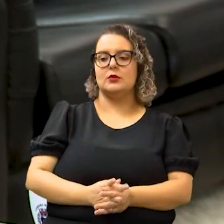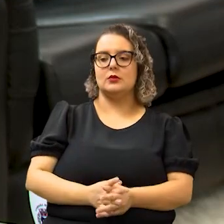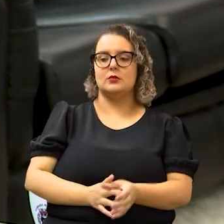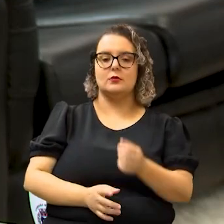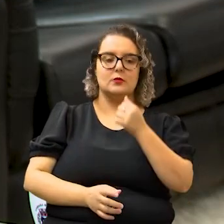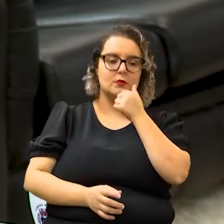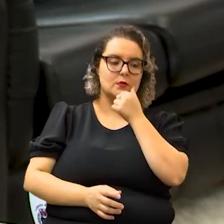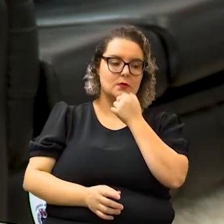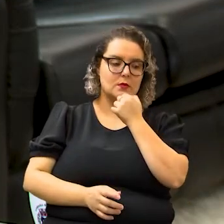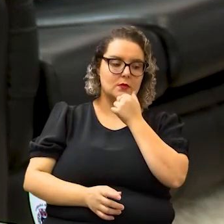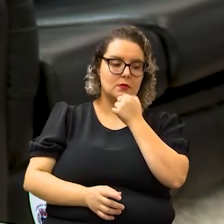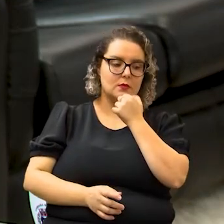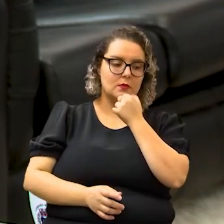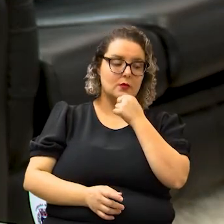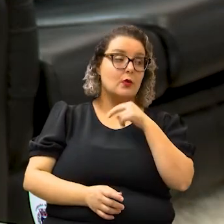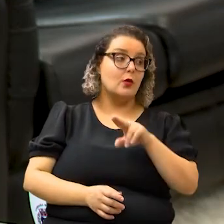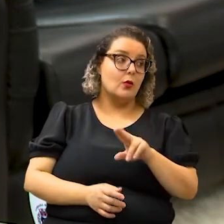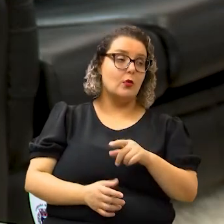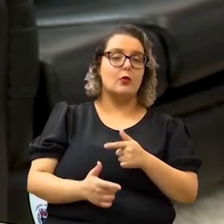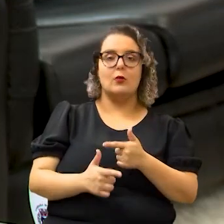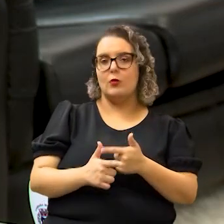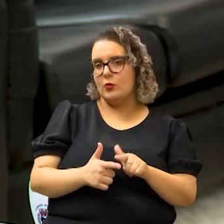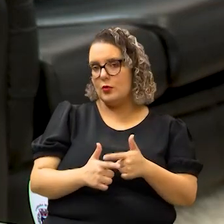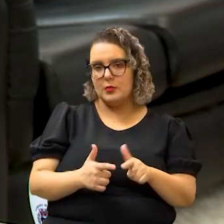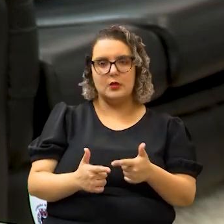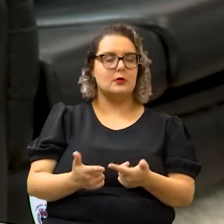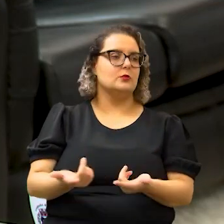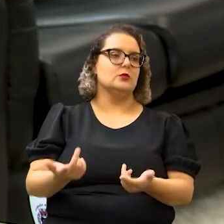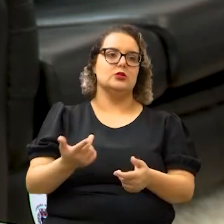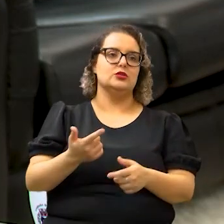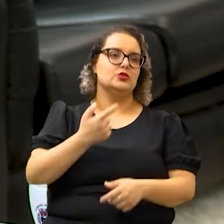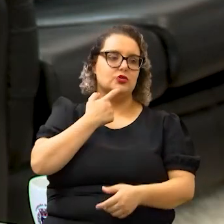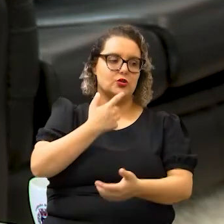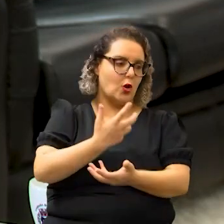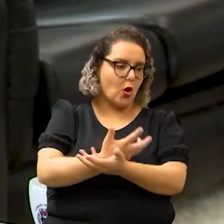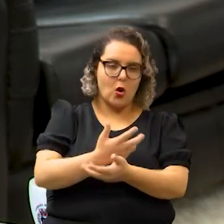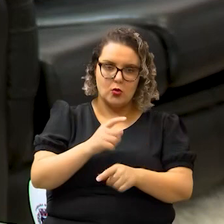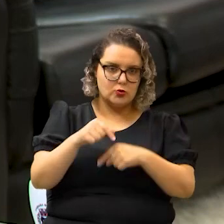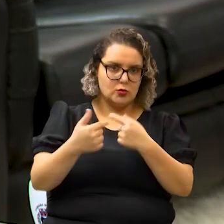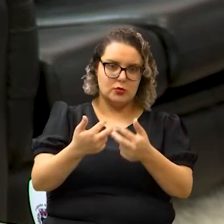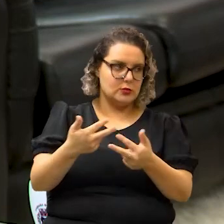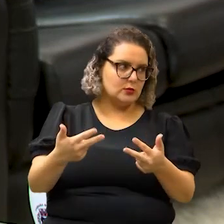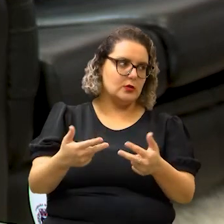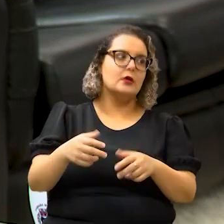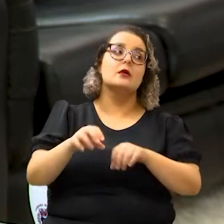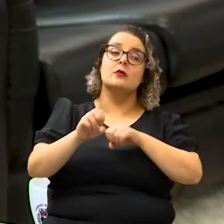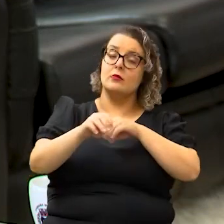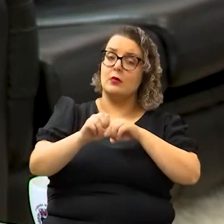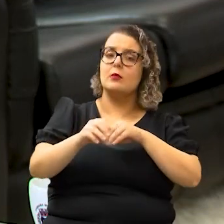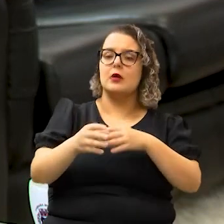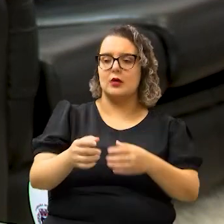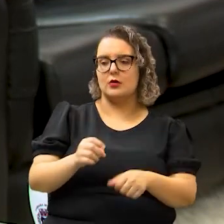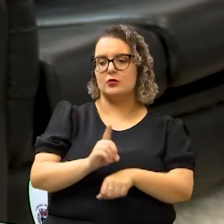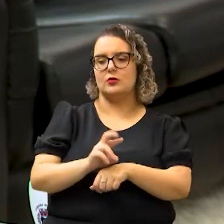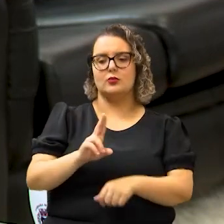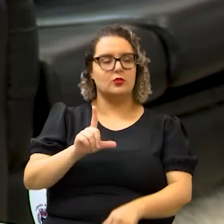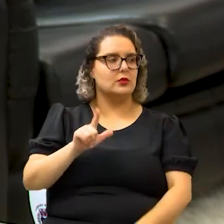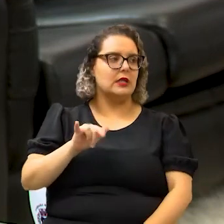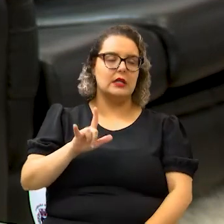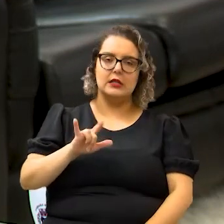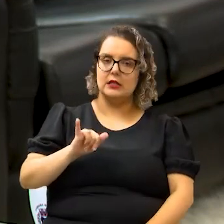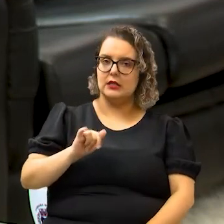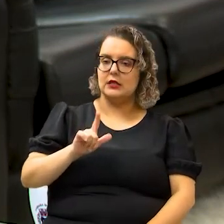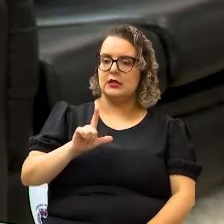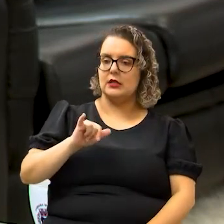doenças ou problemas advindos de traumas, ortopédicos e tal. E foi uma aula, na verdade. A